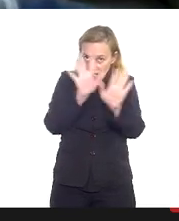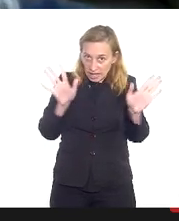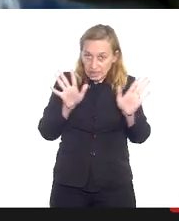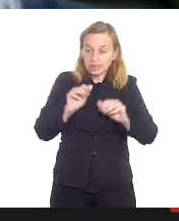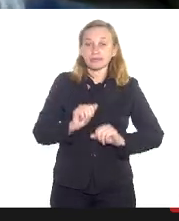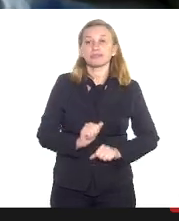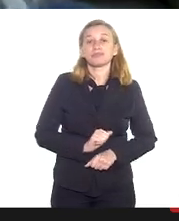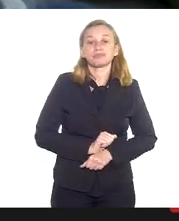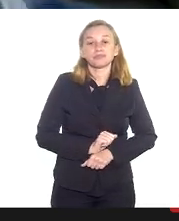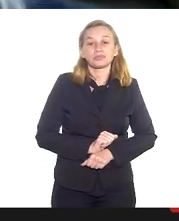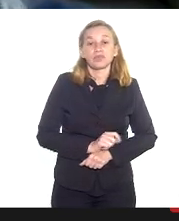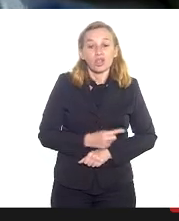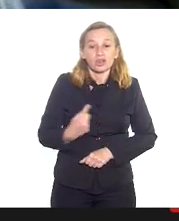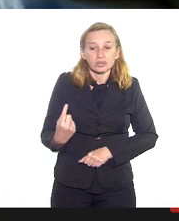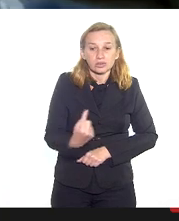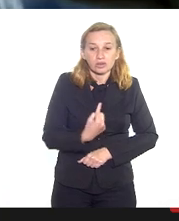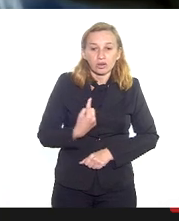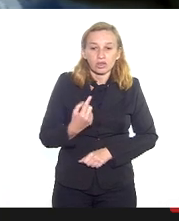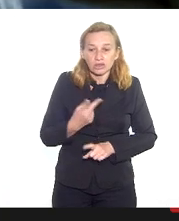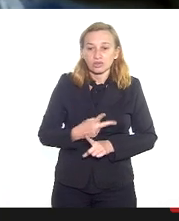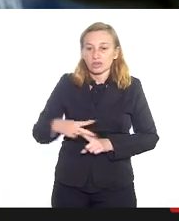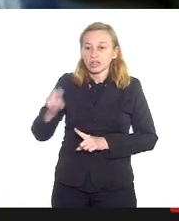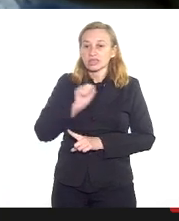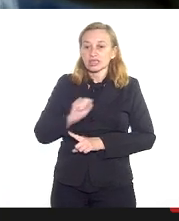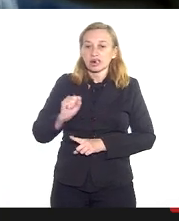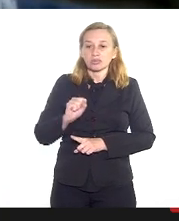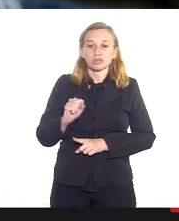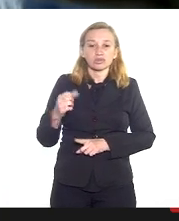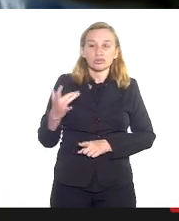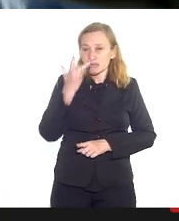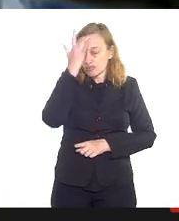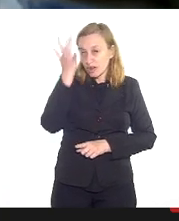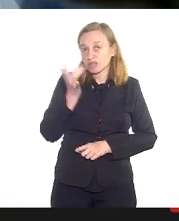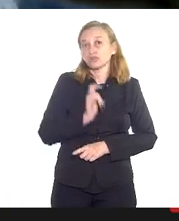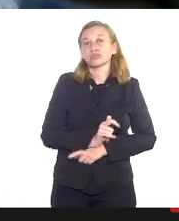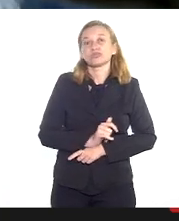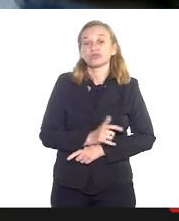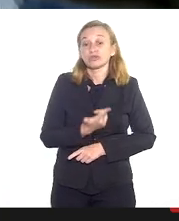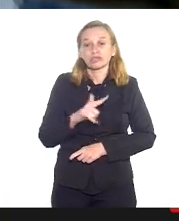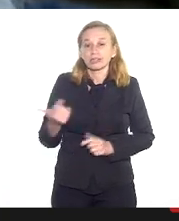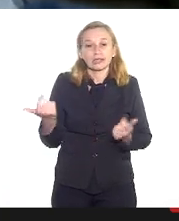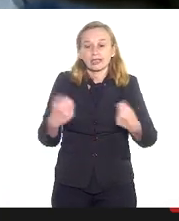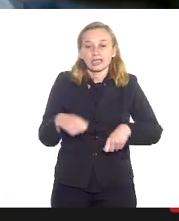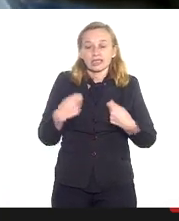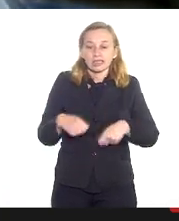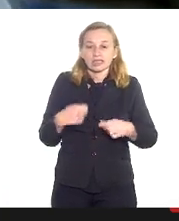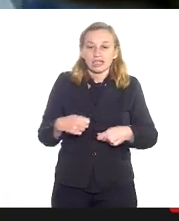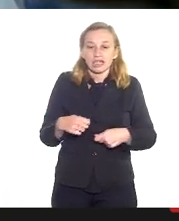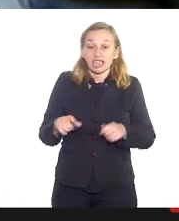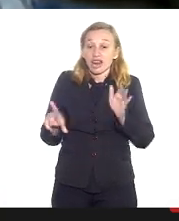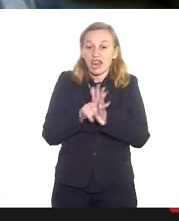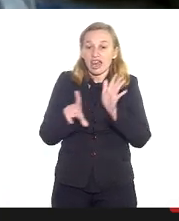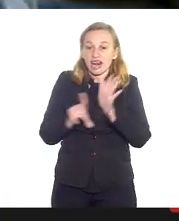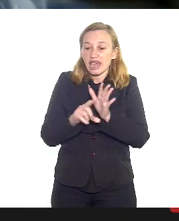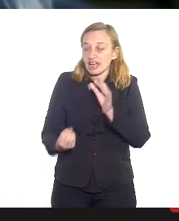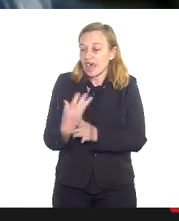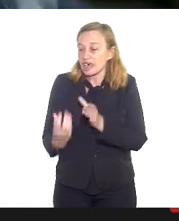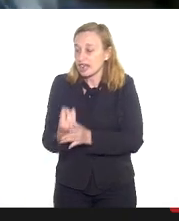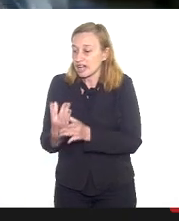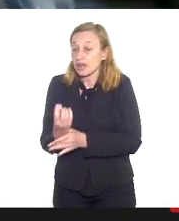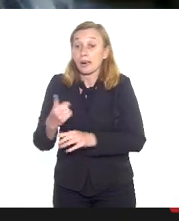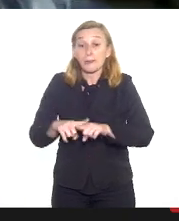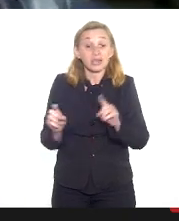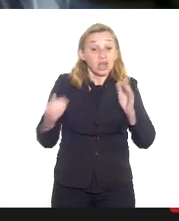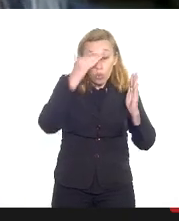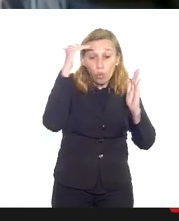transparência, nós vencemos isso com facilidade. Não há necessidade de muita lei. O que há necessidade é de